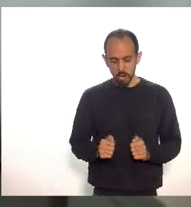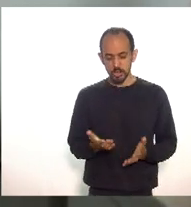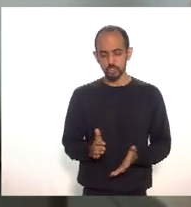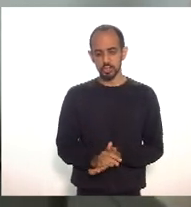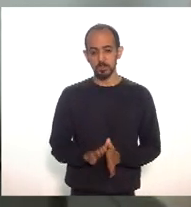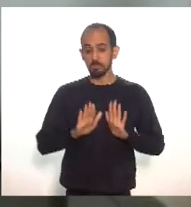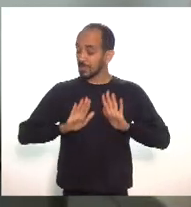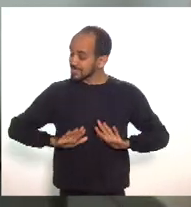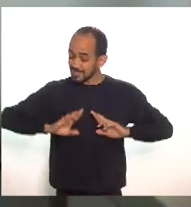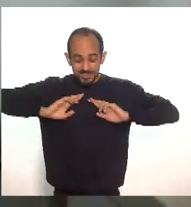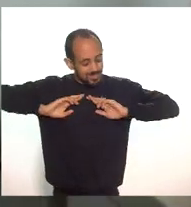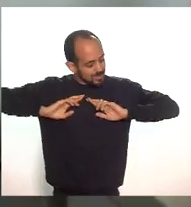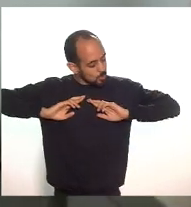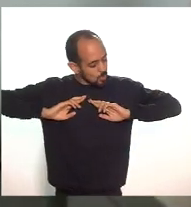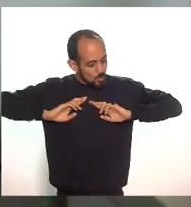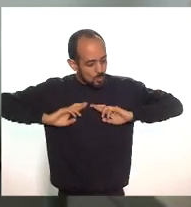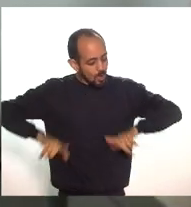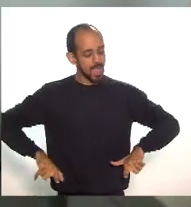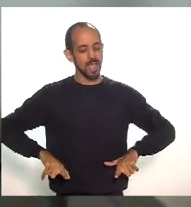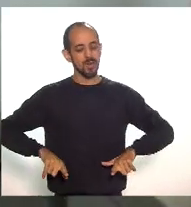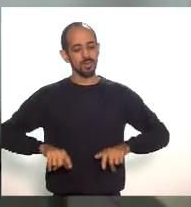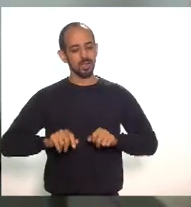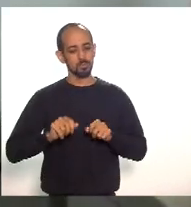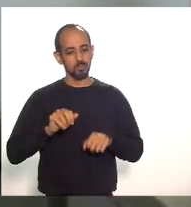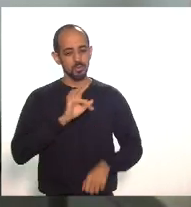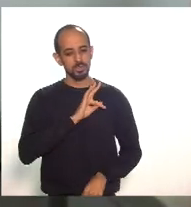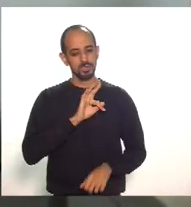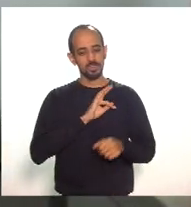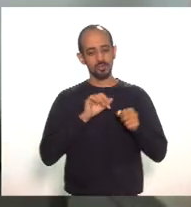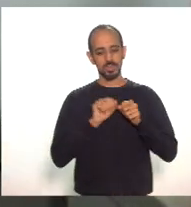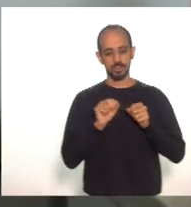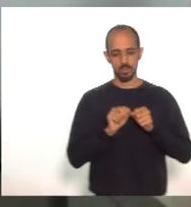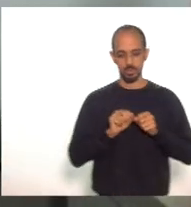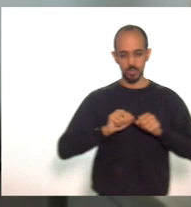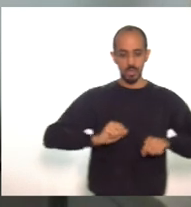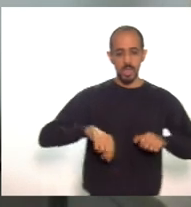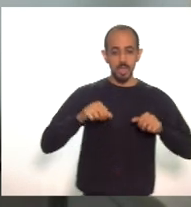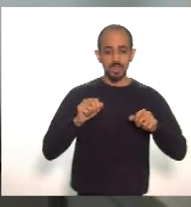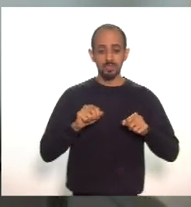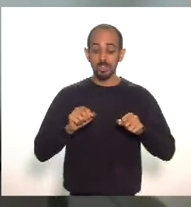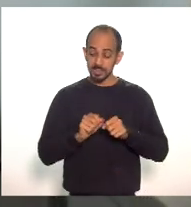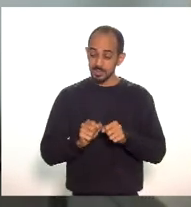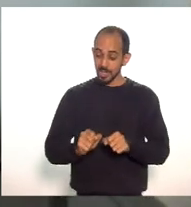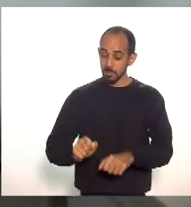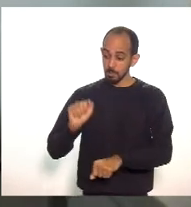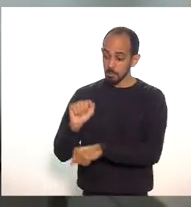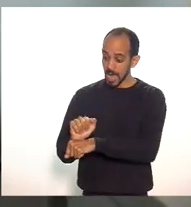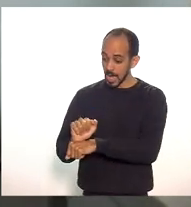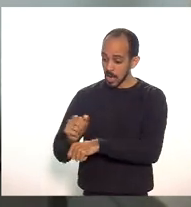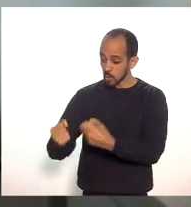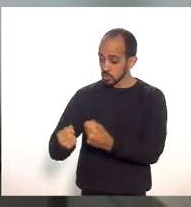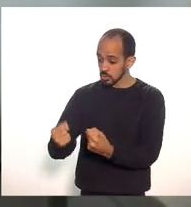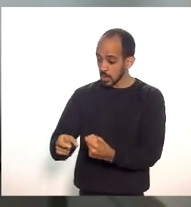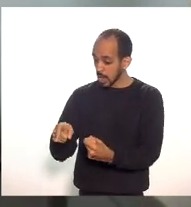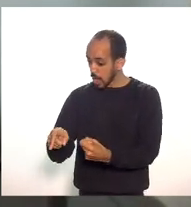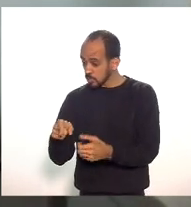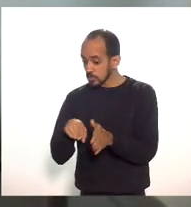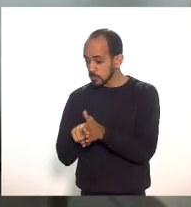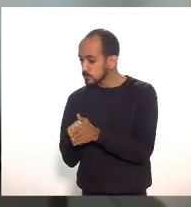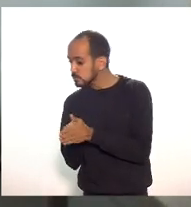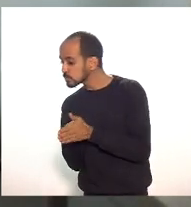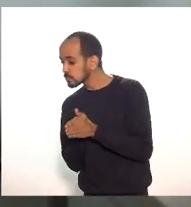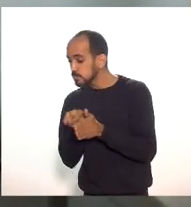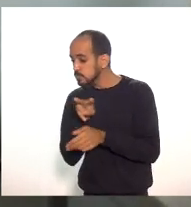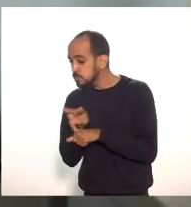mas não é isso que a polícia militar tem feito A Blitz para ver o estado do veículo